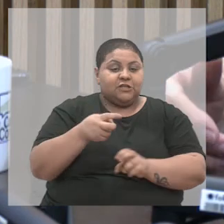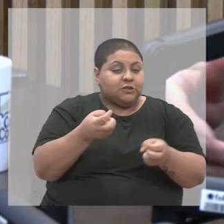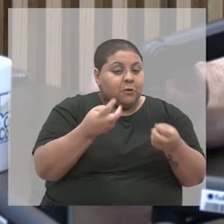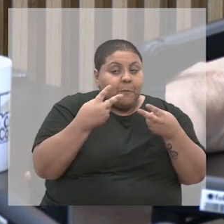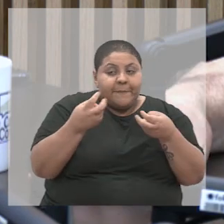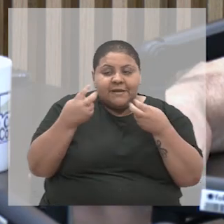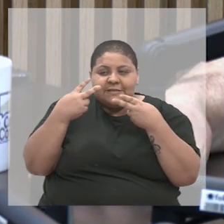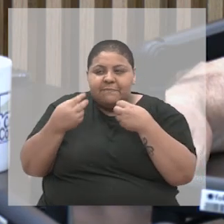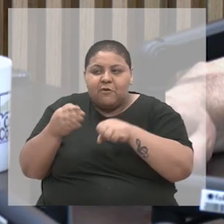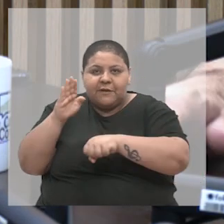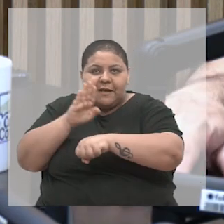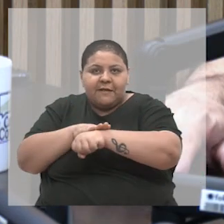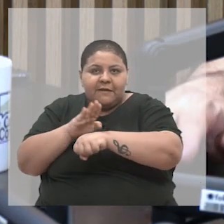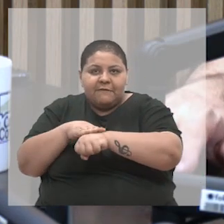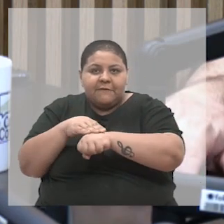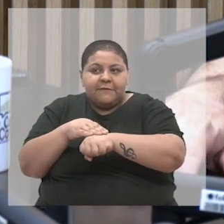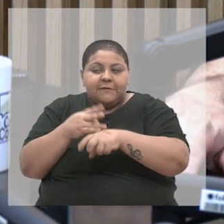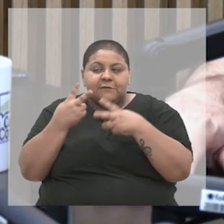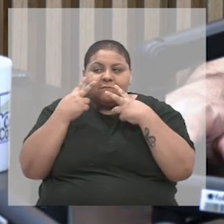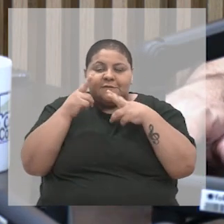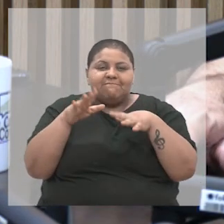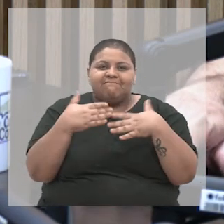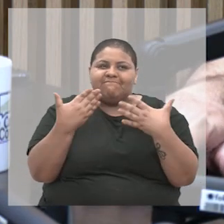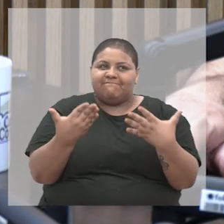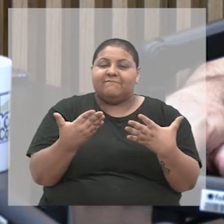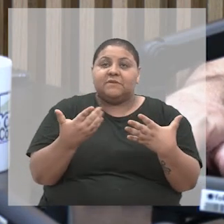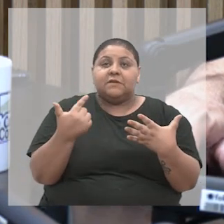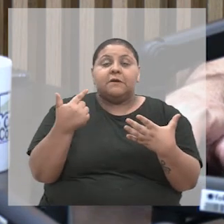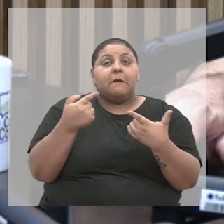tu vê, mas eu realmente,